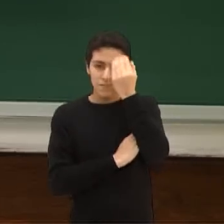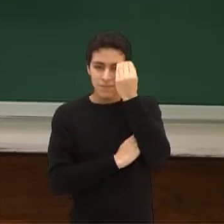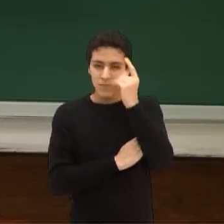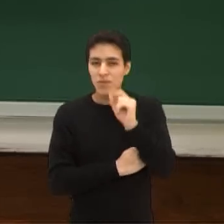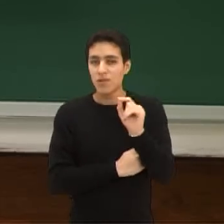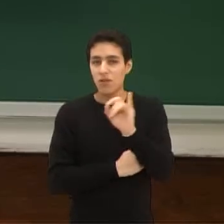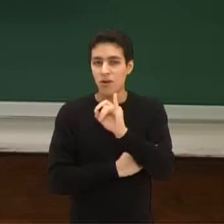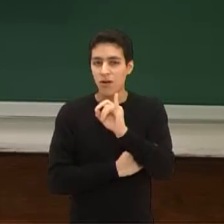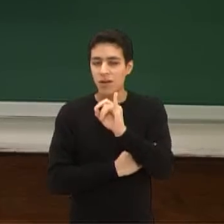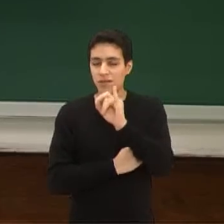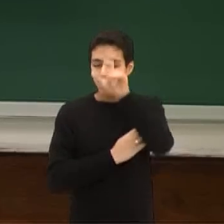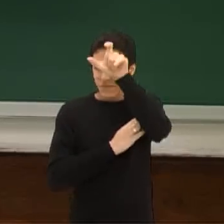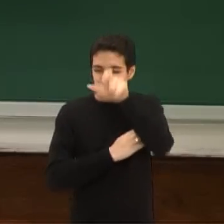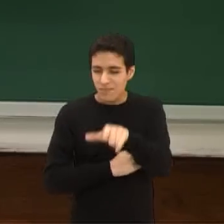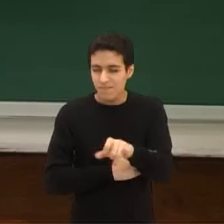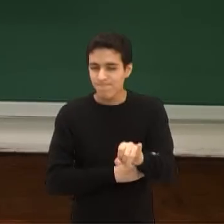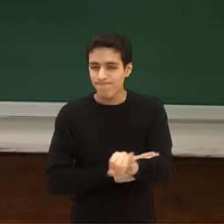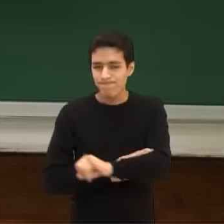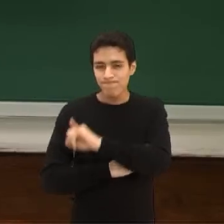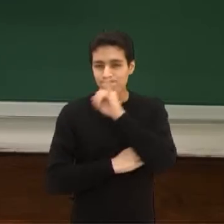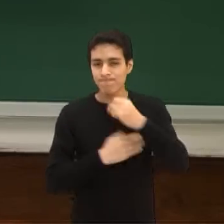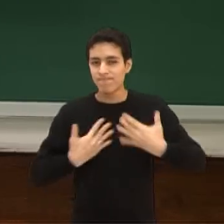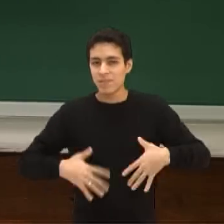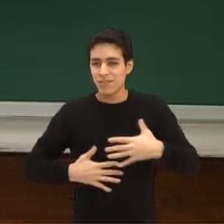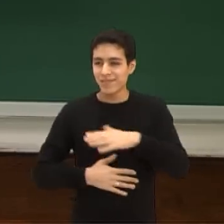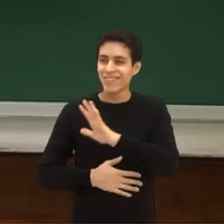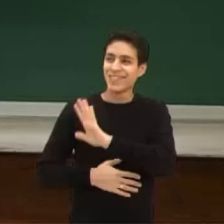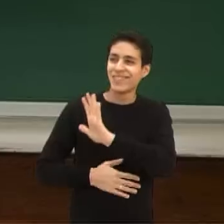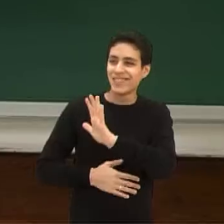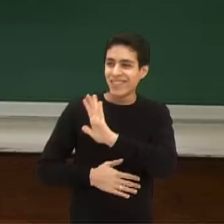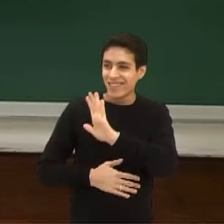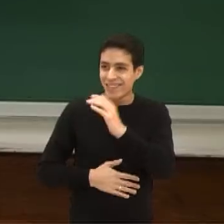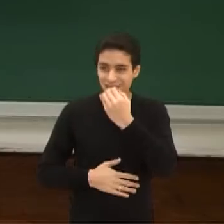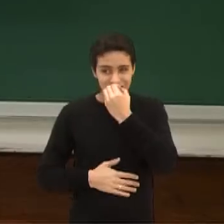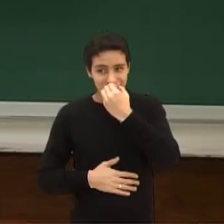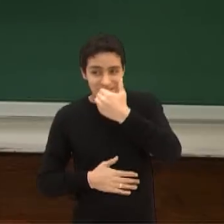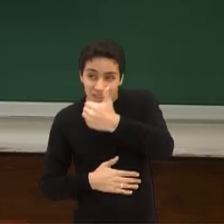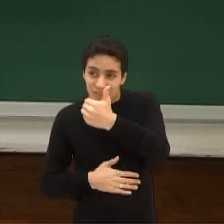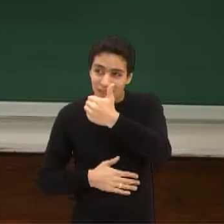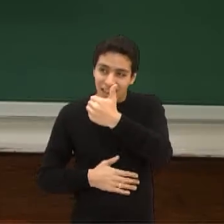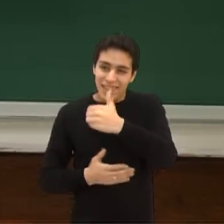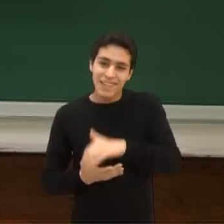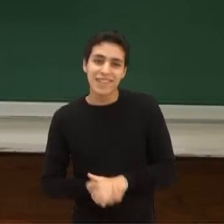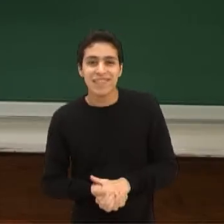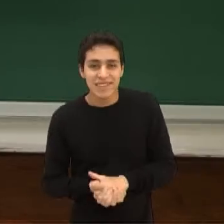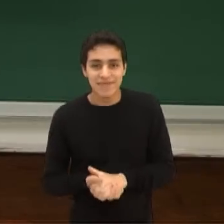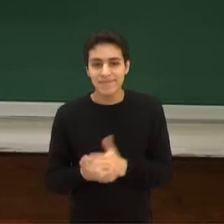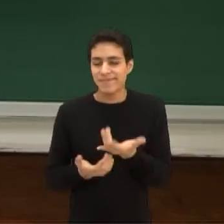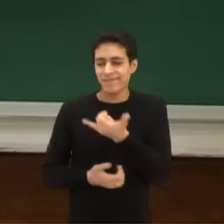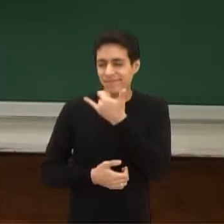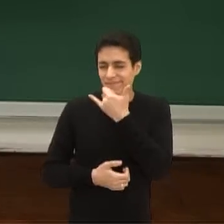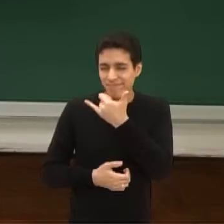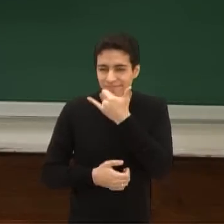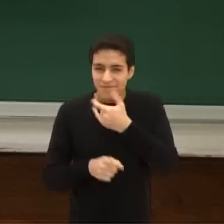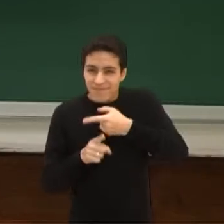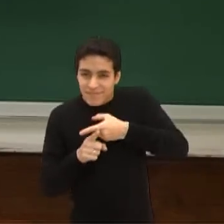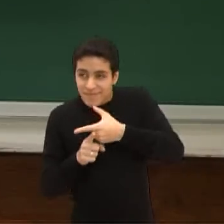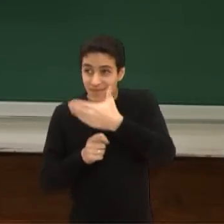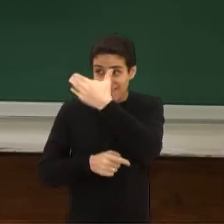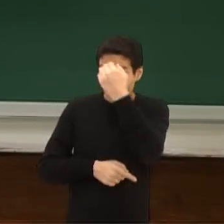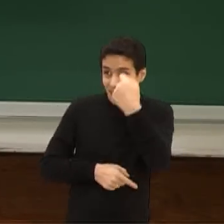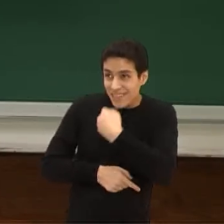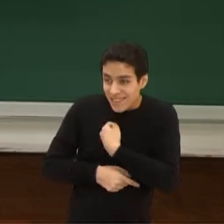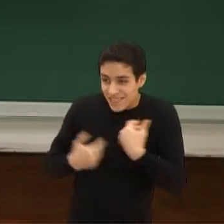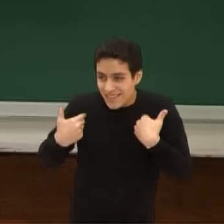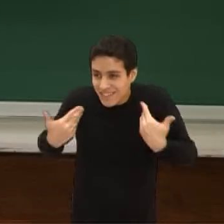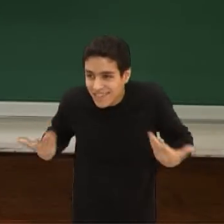dar um oi para uma pessoa muito importante. Oi, Lucas, tudo bom com você? Desculpa, viu?